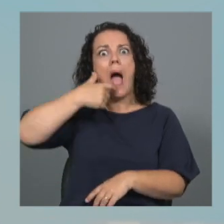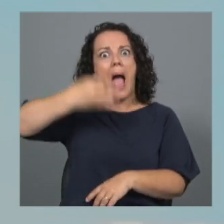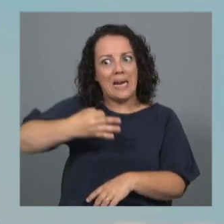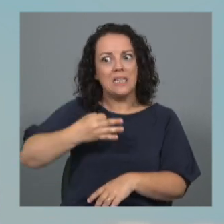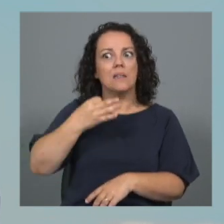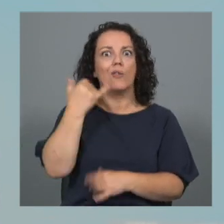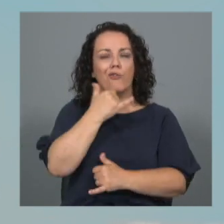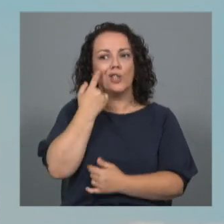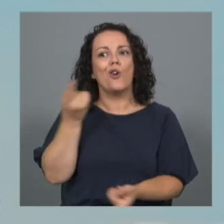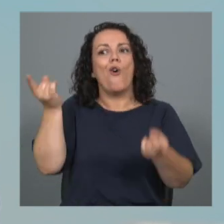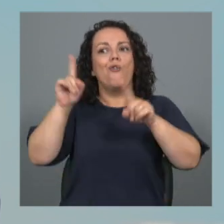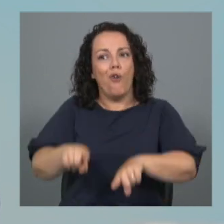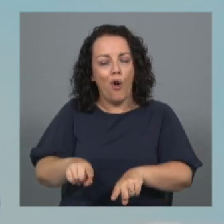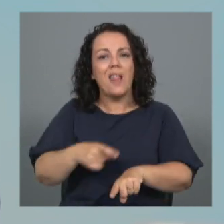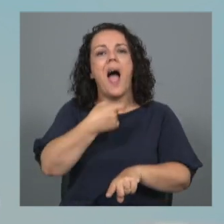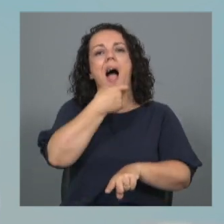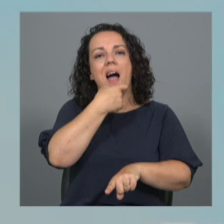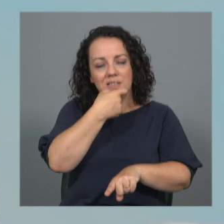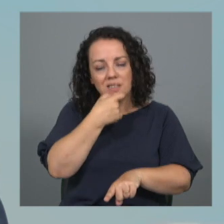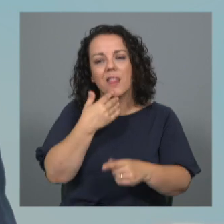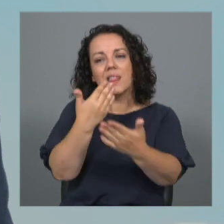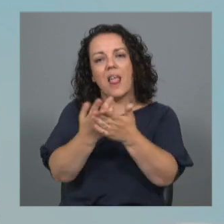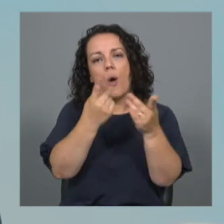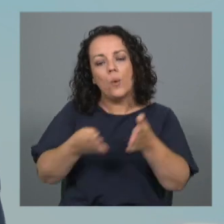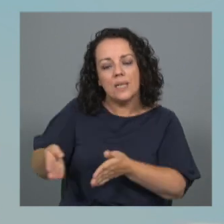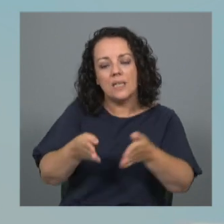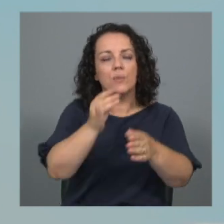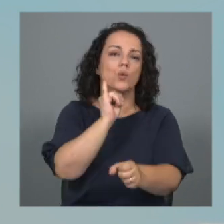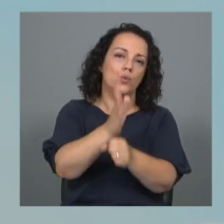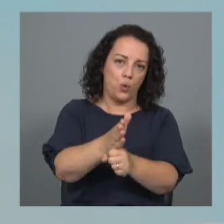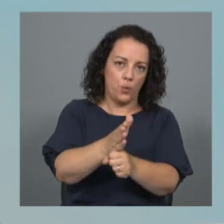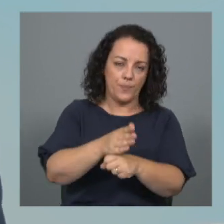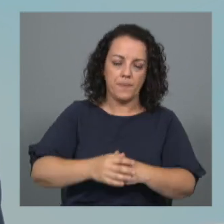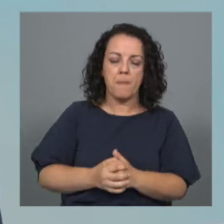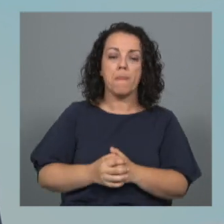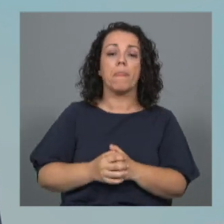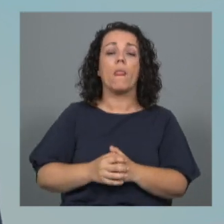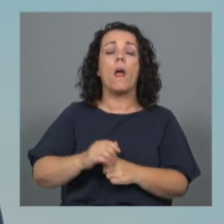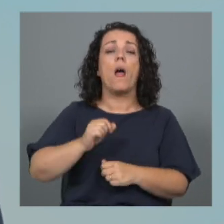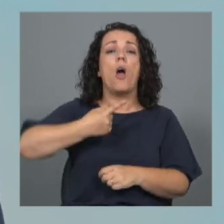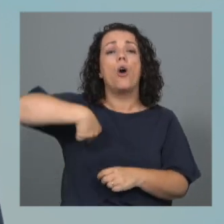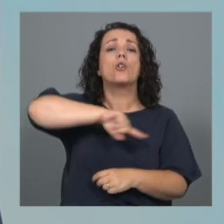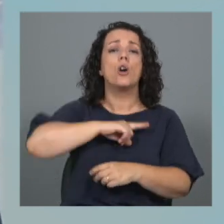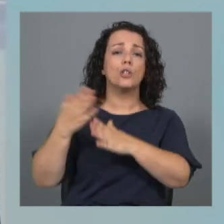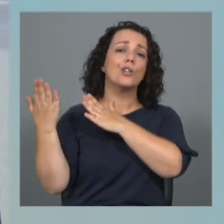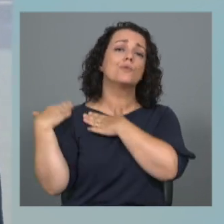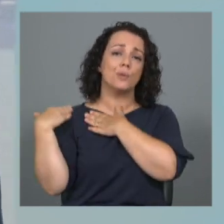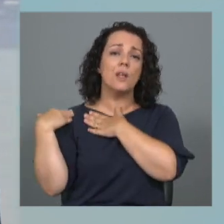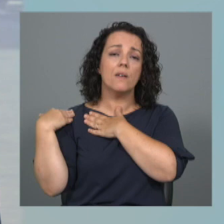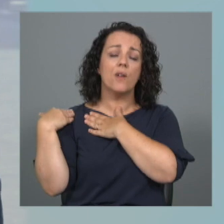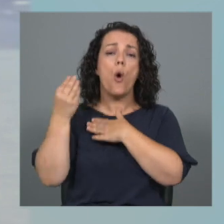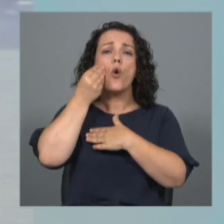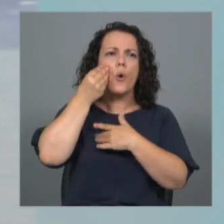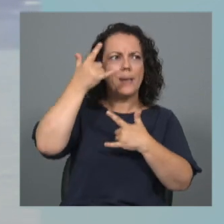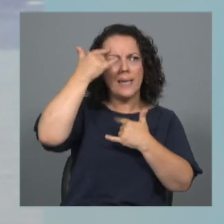difícil, pondo noutro rumo. O nosso, diria, ponto, a nossa responsabilidade é como é que nós